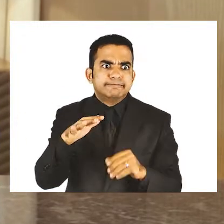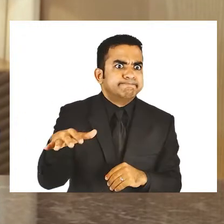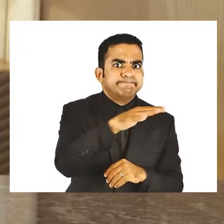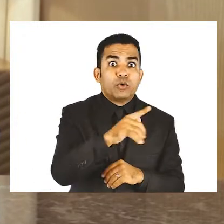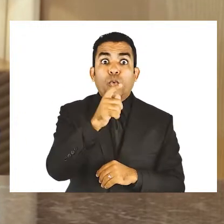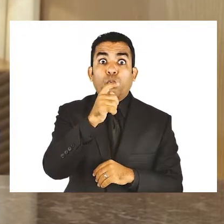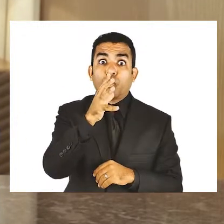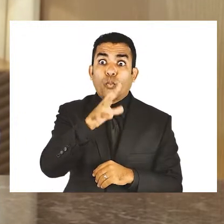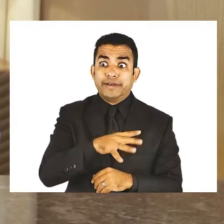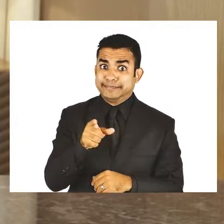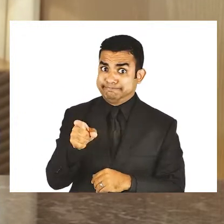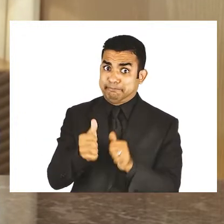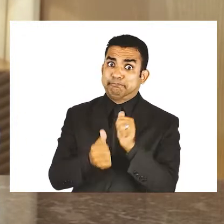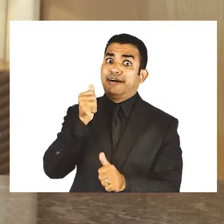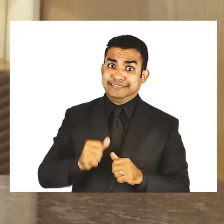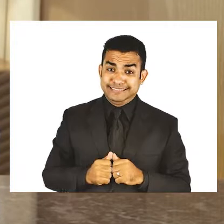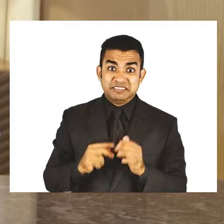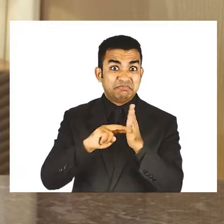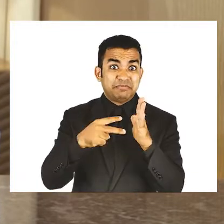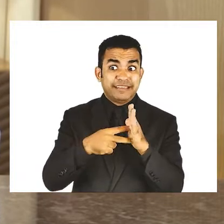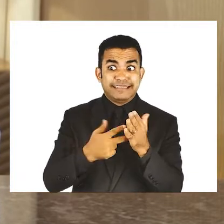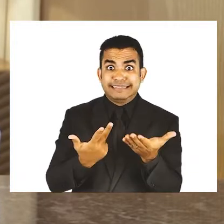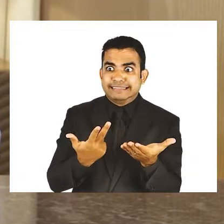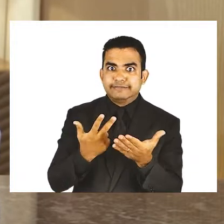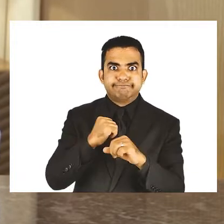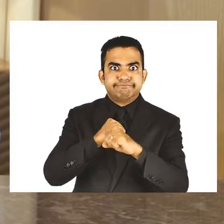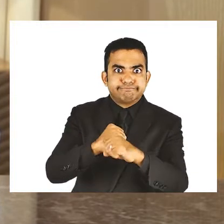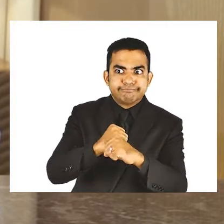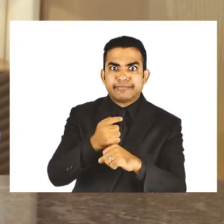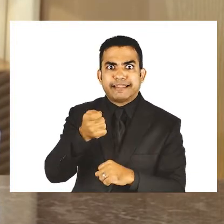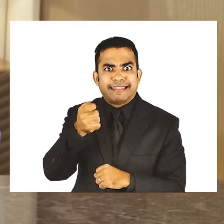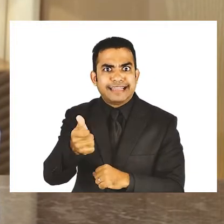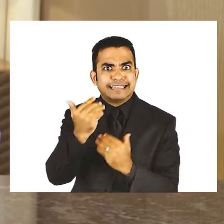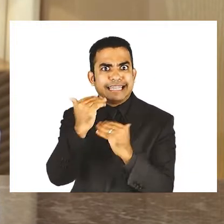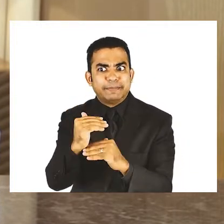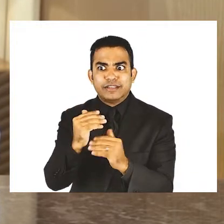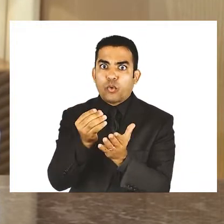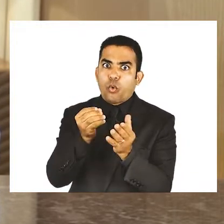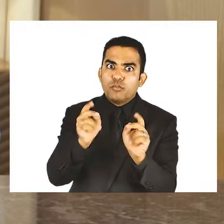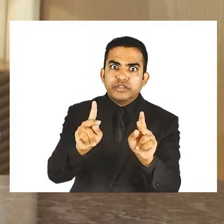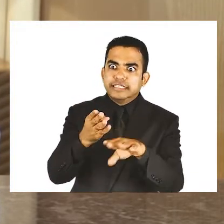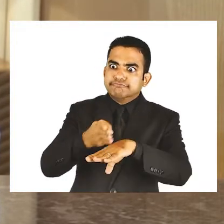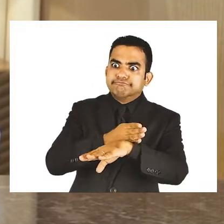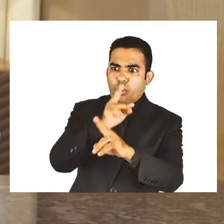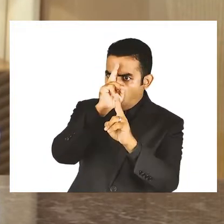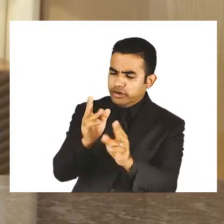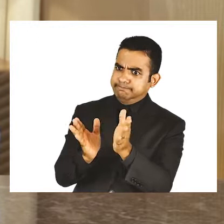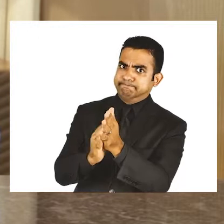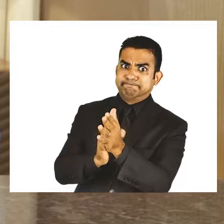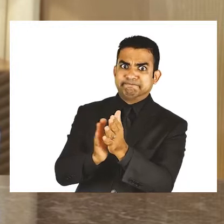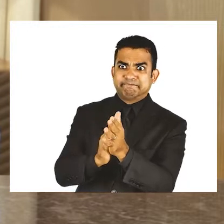voluntariado informal que formal, o que representa menos proteção e oportunidades de